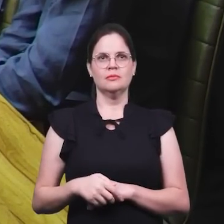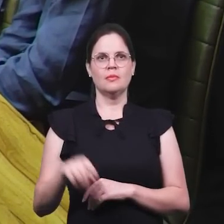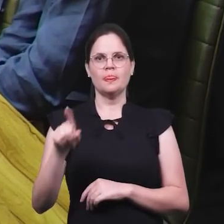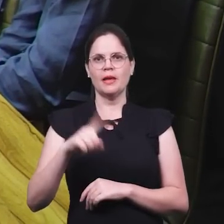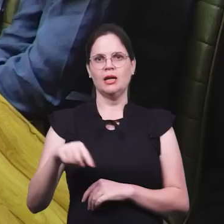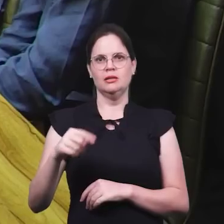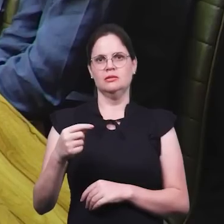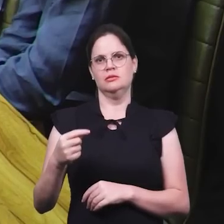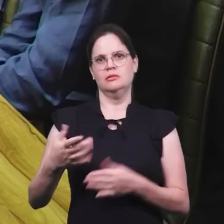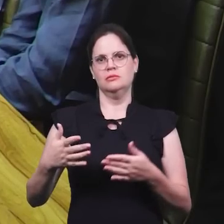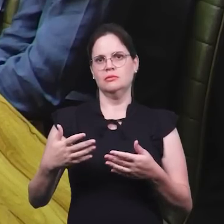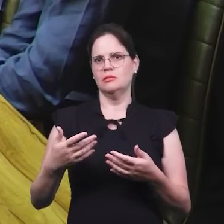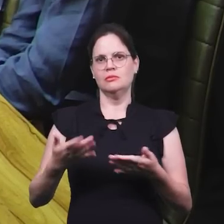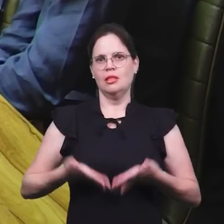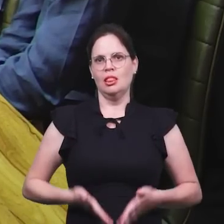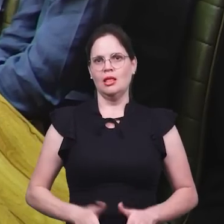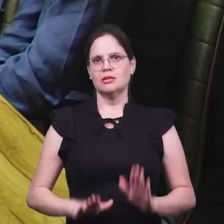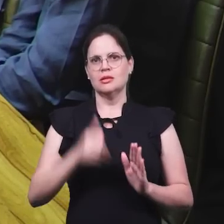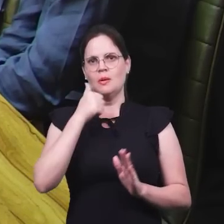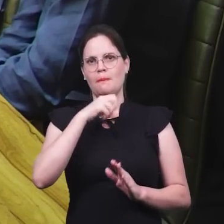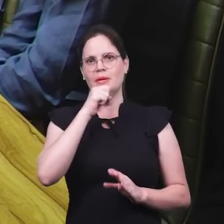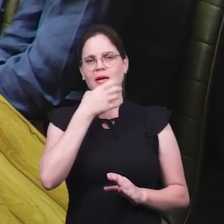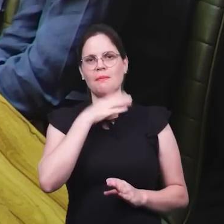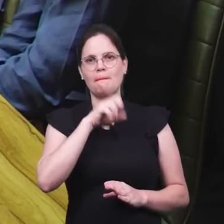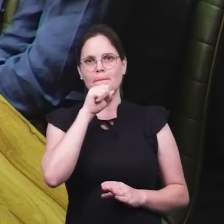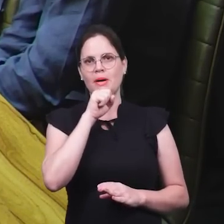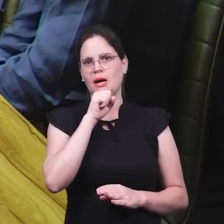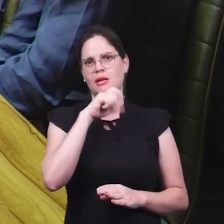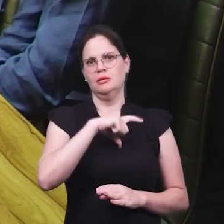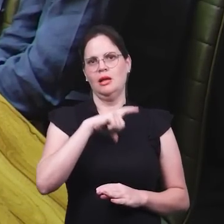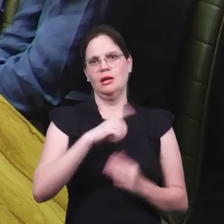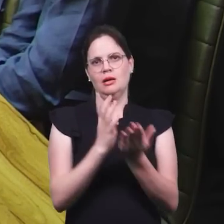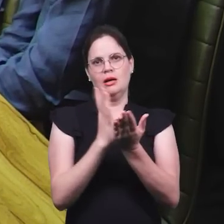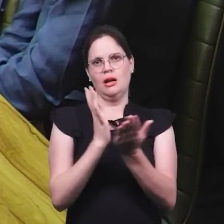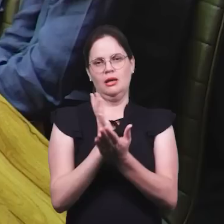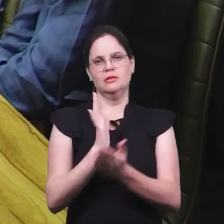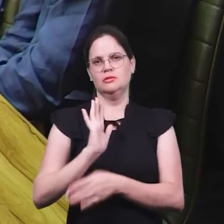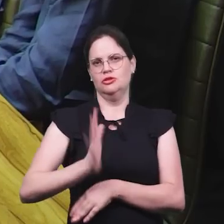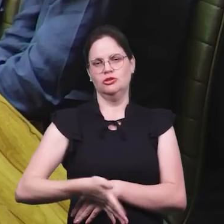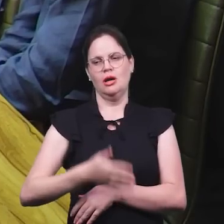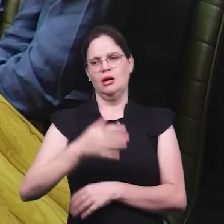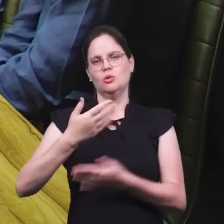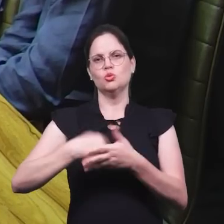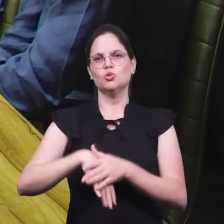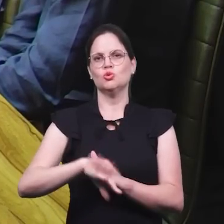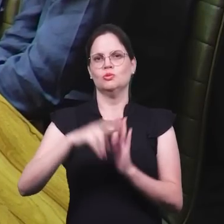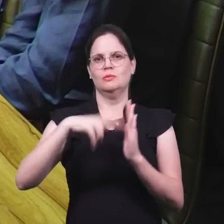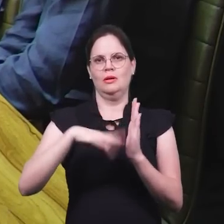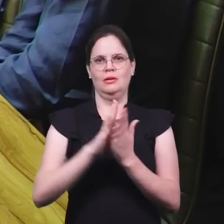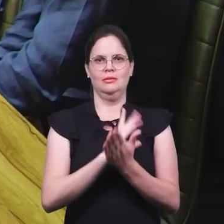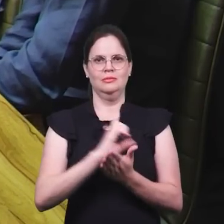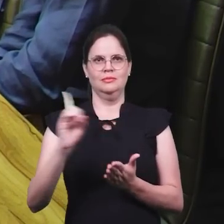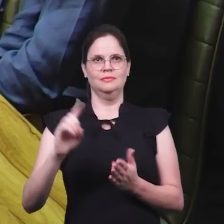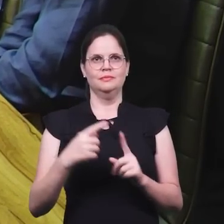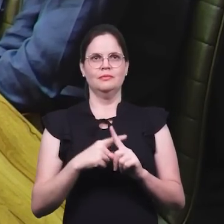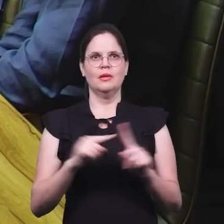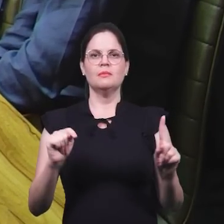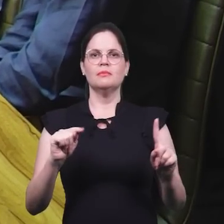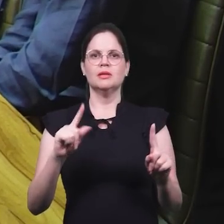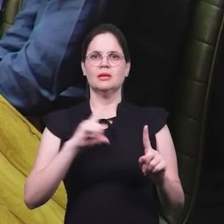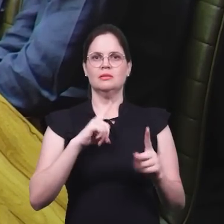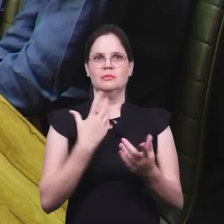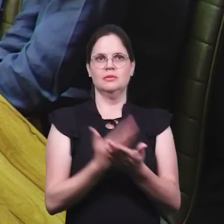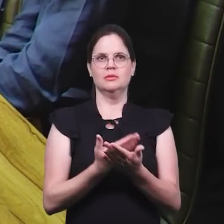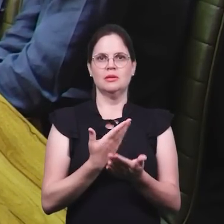eles foram criados, né, com a palavra, com a Bíblia desde pequenos, né? E isso nós temos em especial, porque nós temos